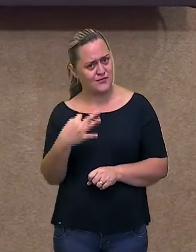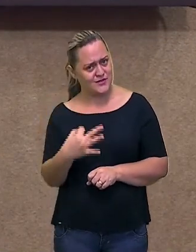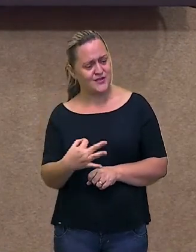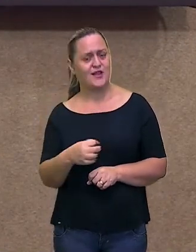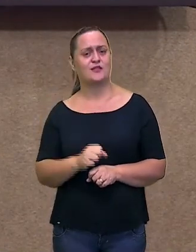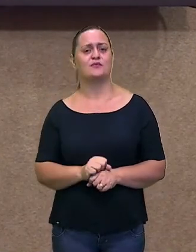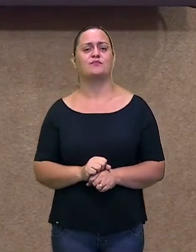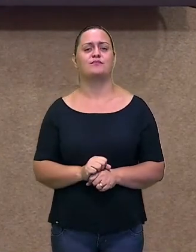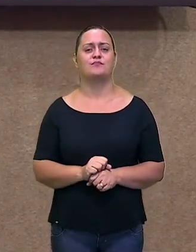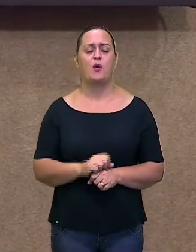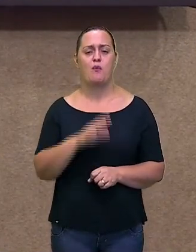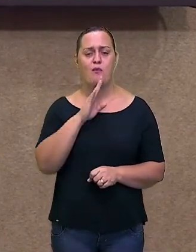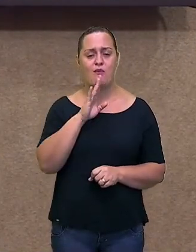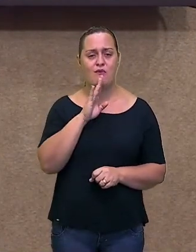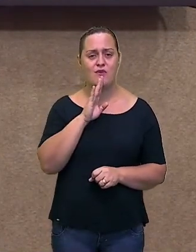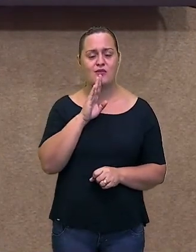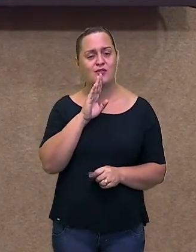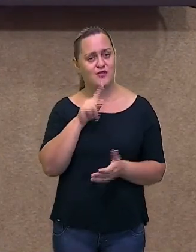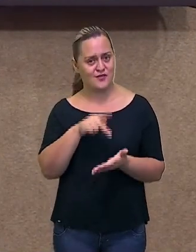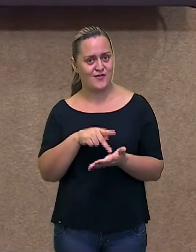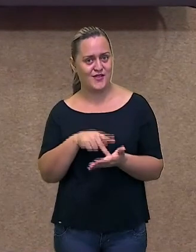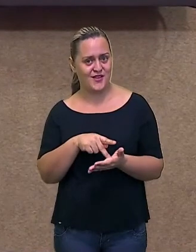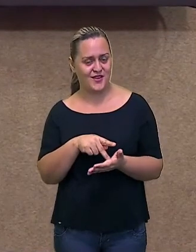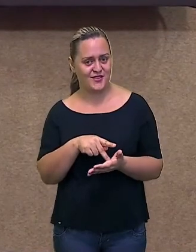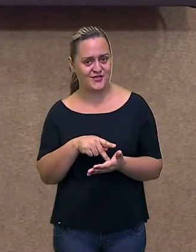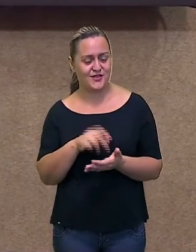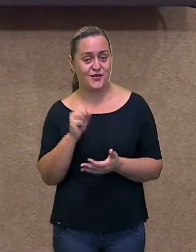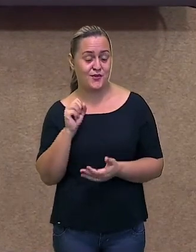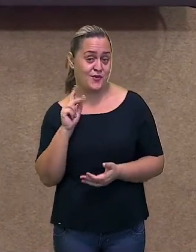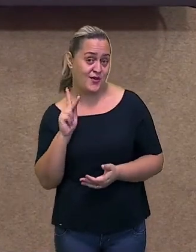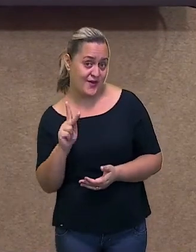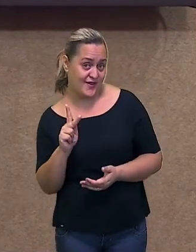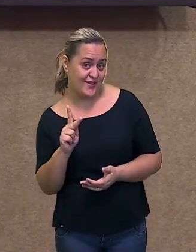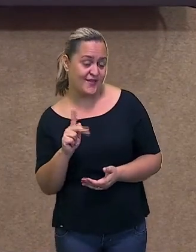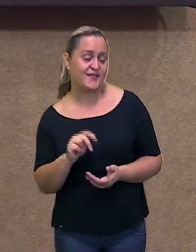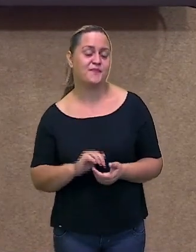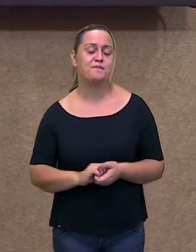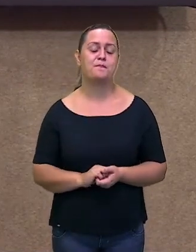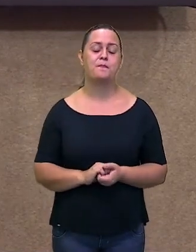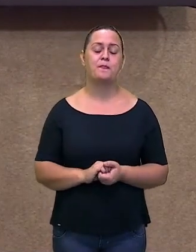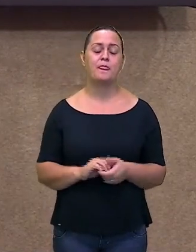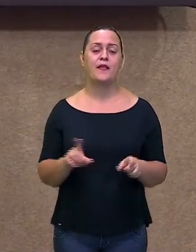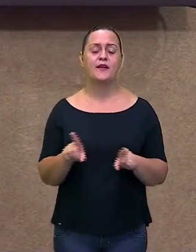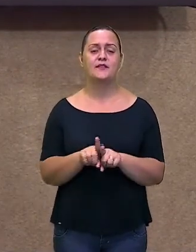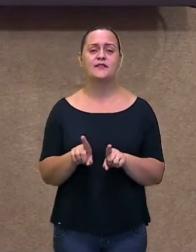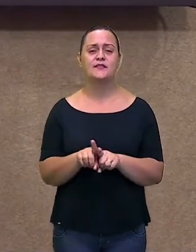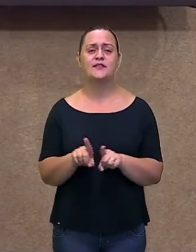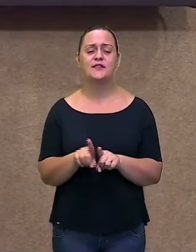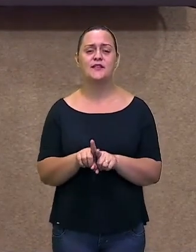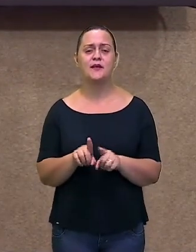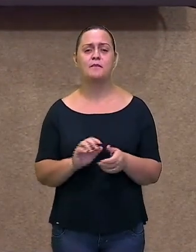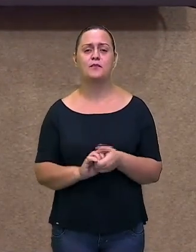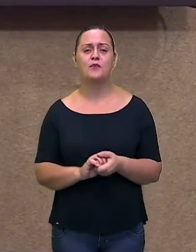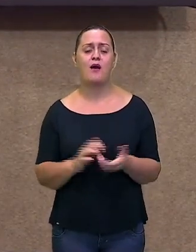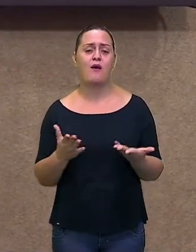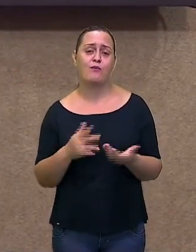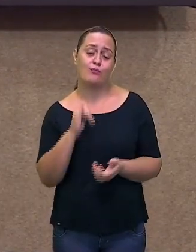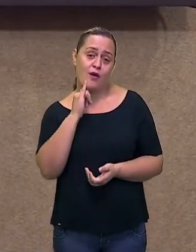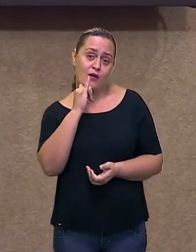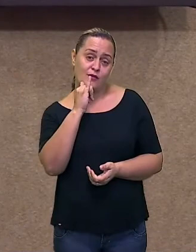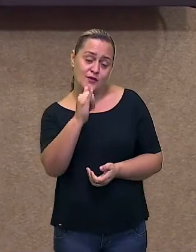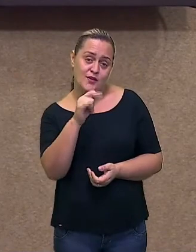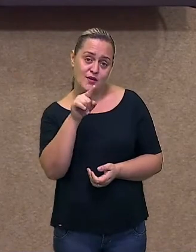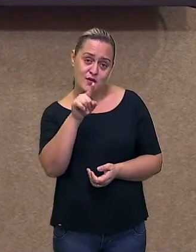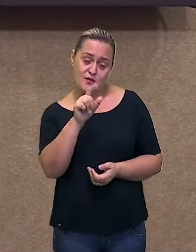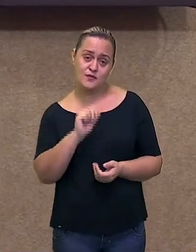degrau desse conhecimento aqui eu vou ficando por aqui mas não posso deixar de deixar que o meu recadinho de